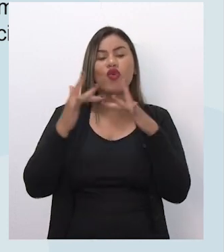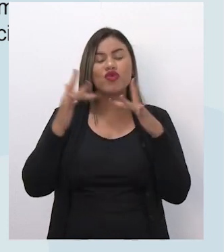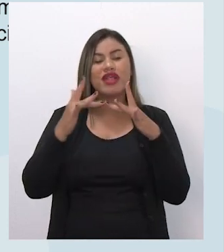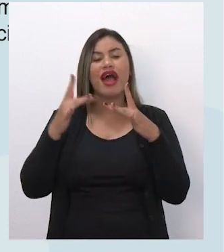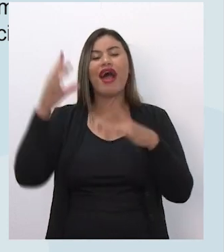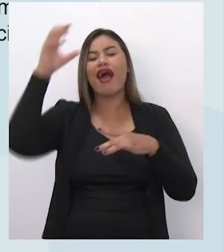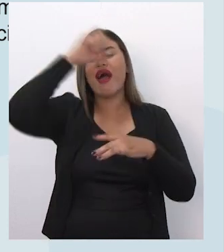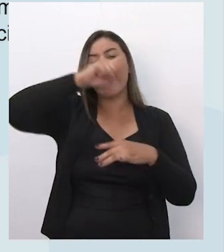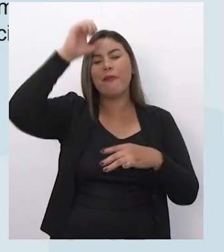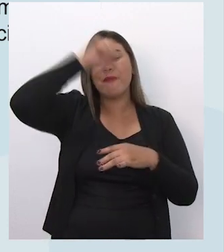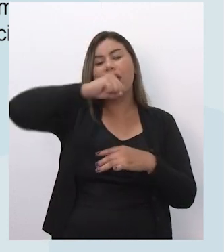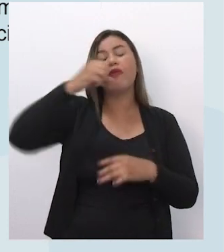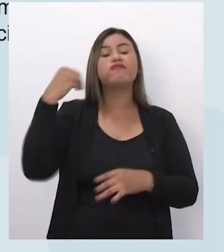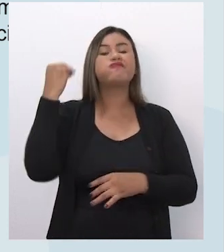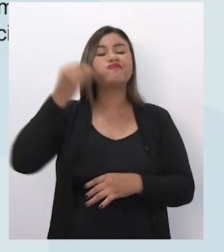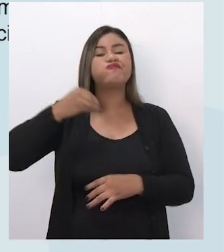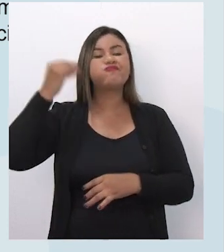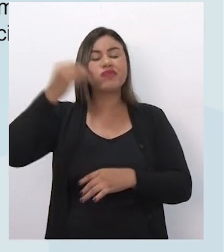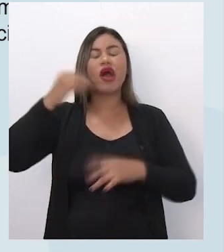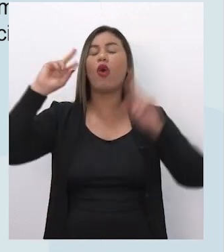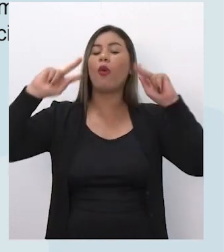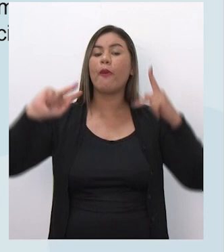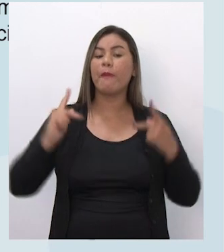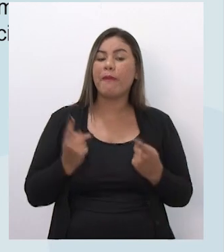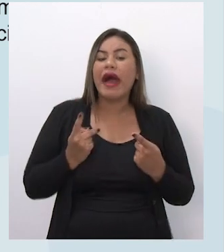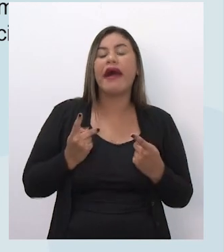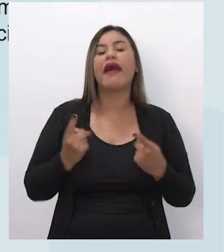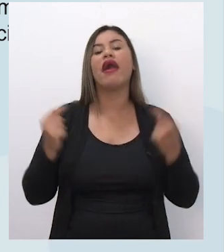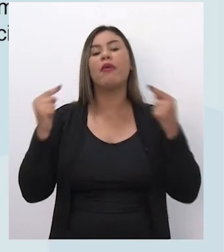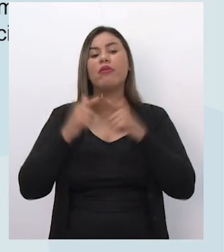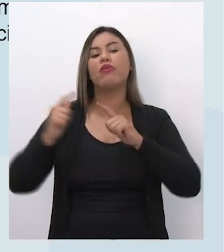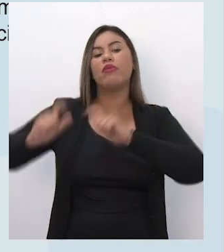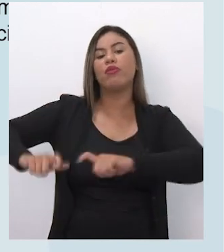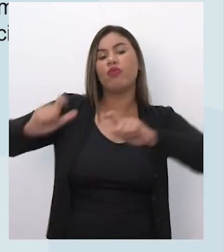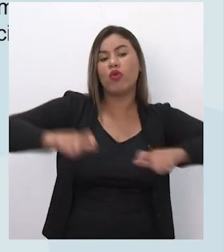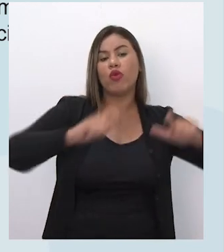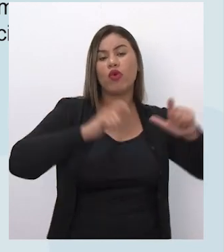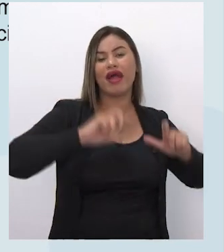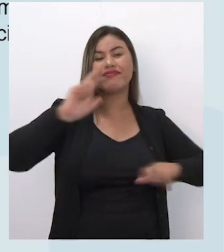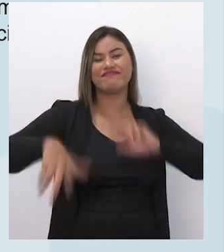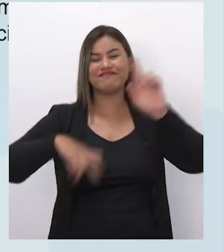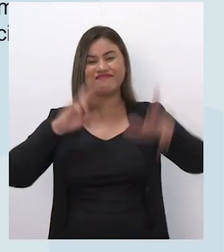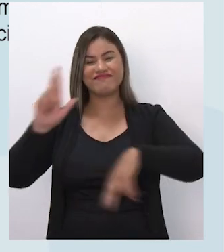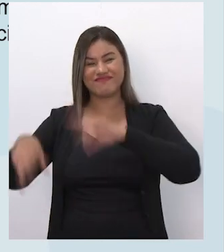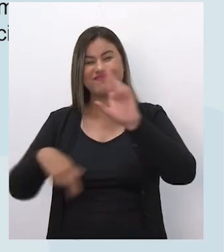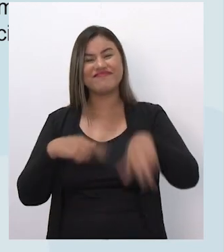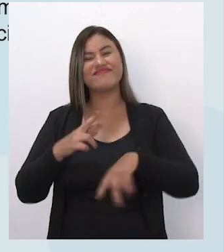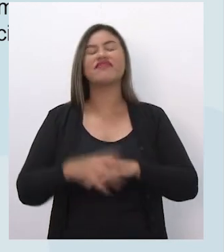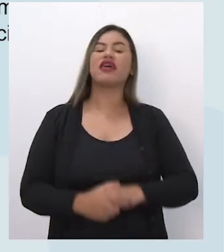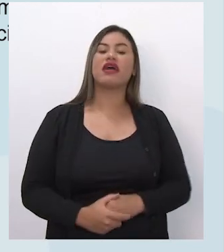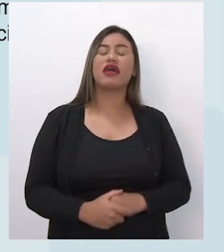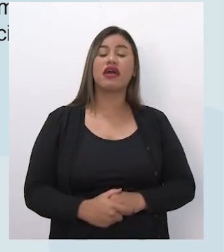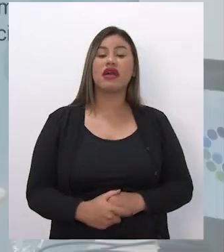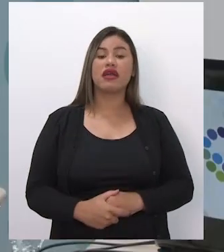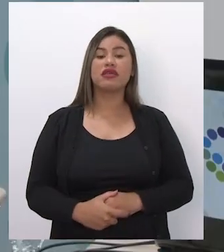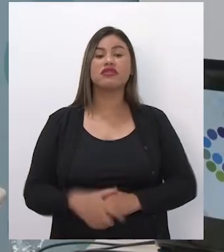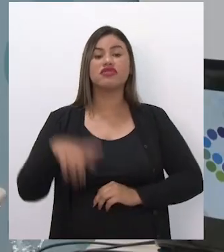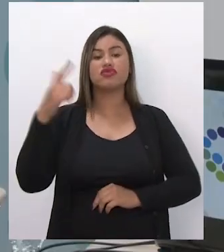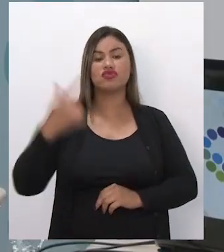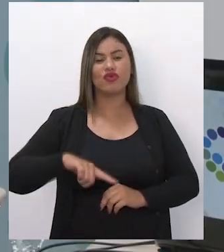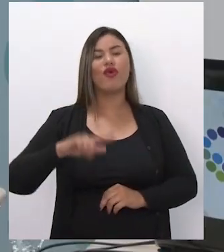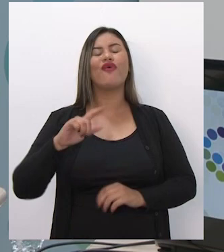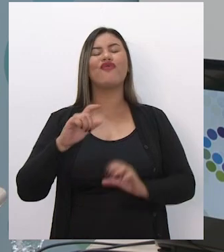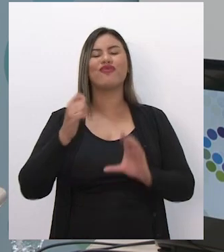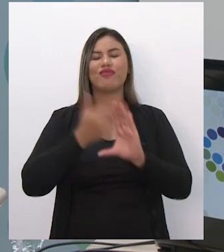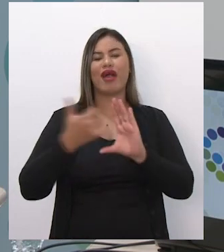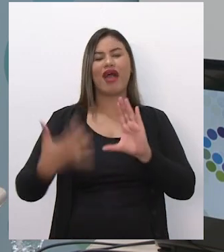outras experiências humanas em lugares distintos. Está aí uma outra característica